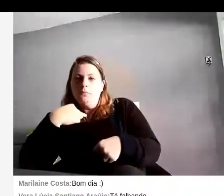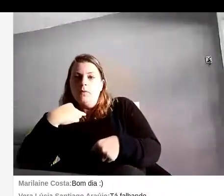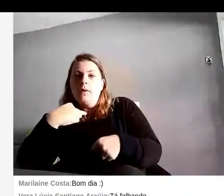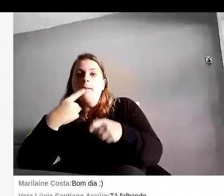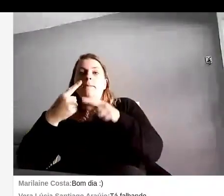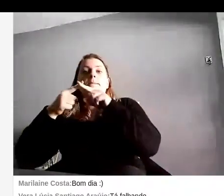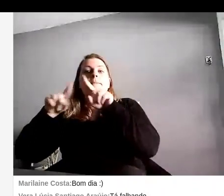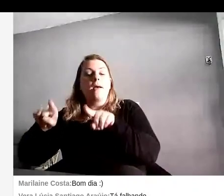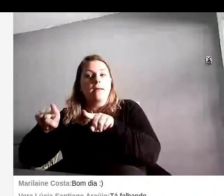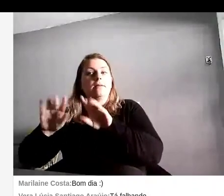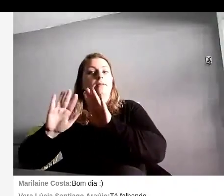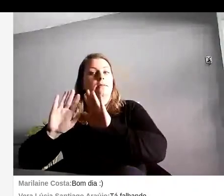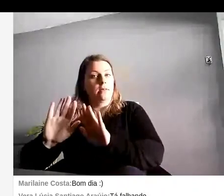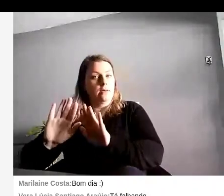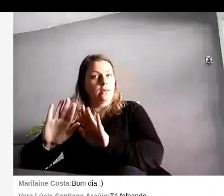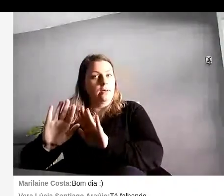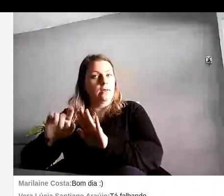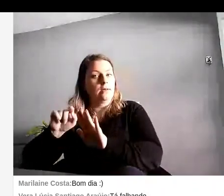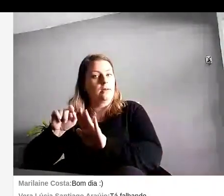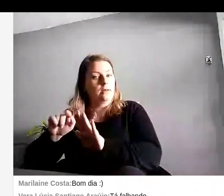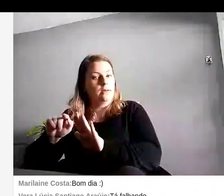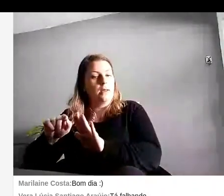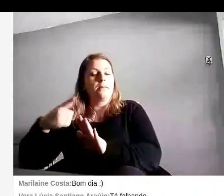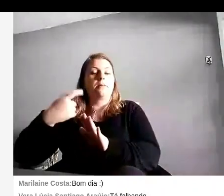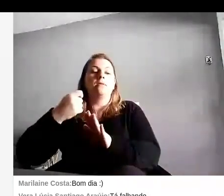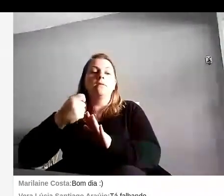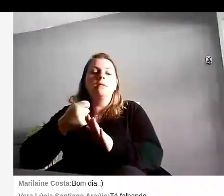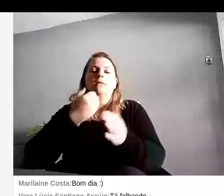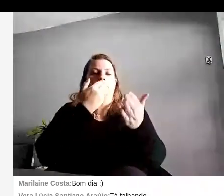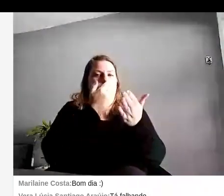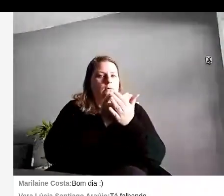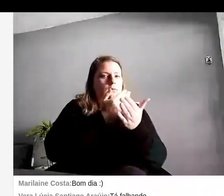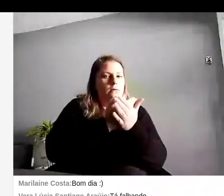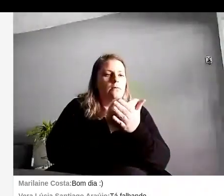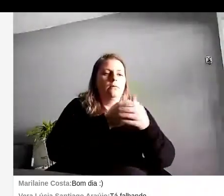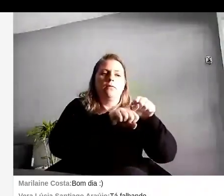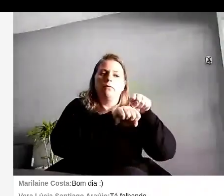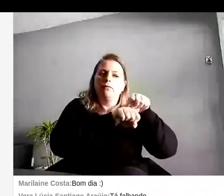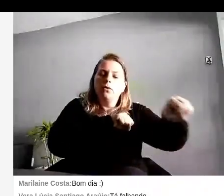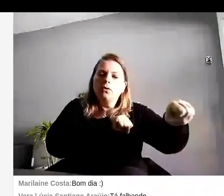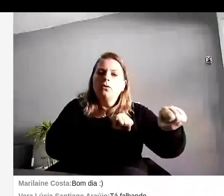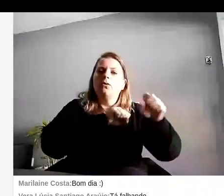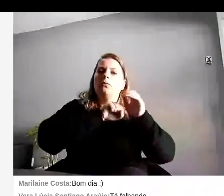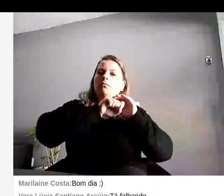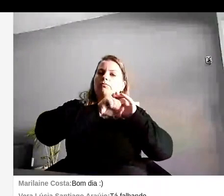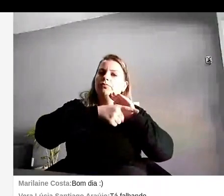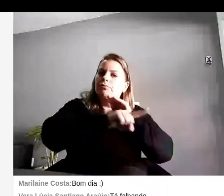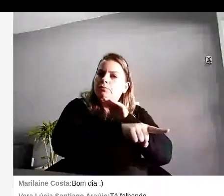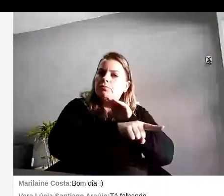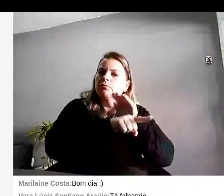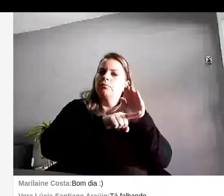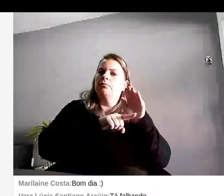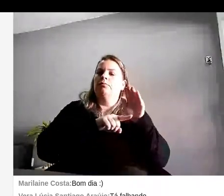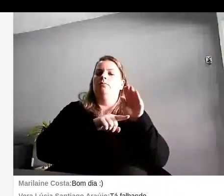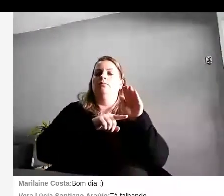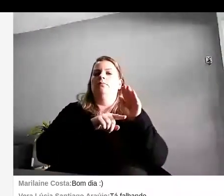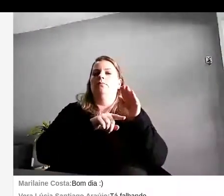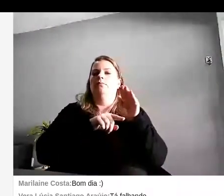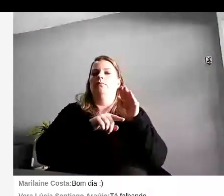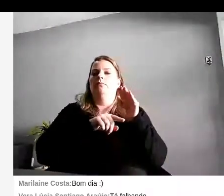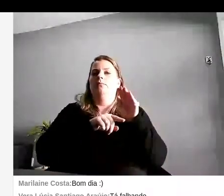ela precisa passar por um processo de formação, várias horas de curso, conhecer